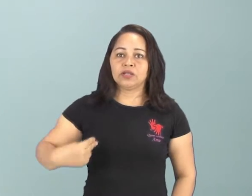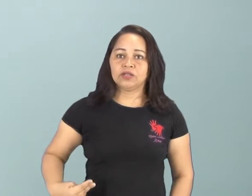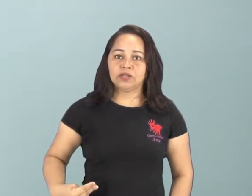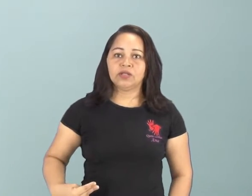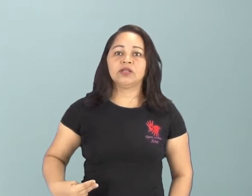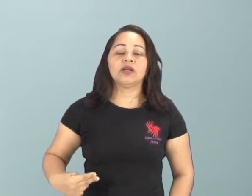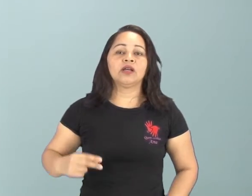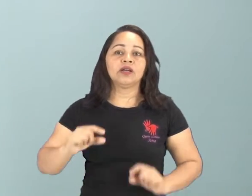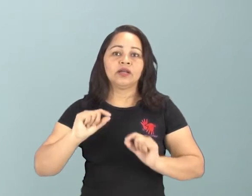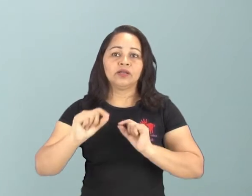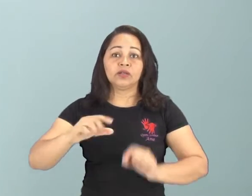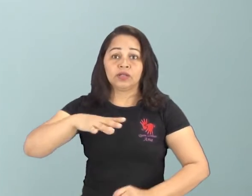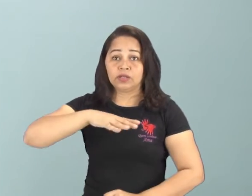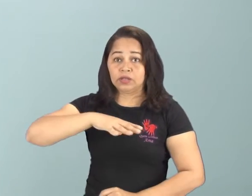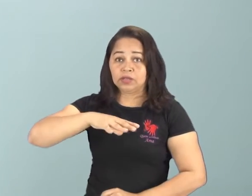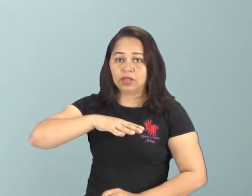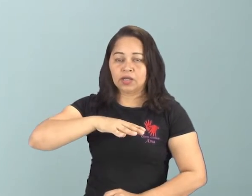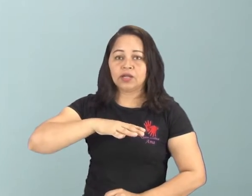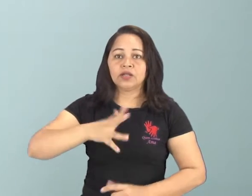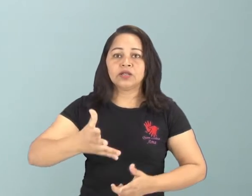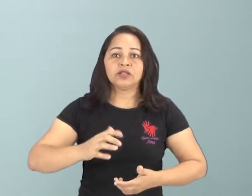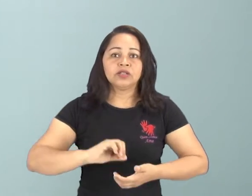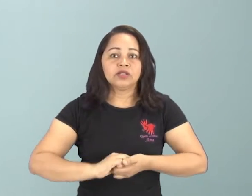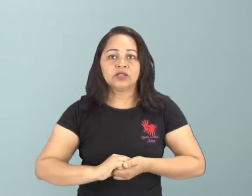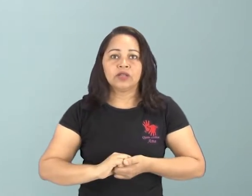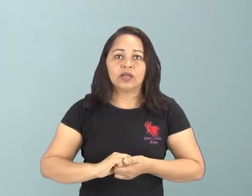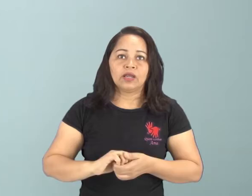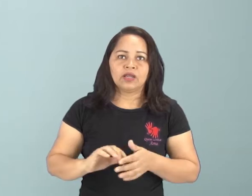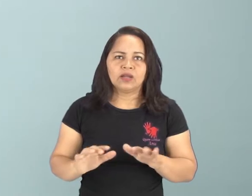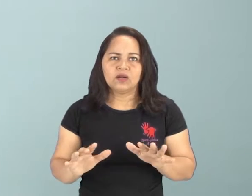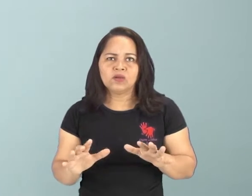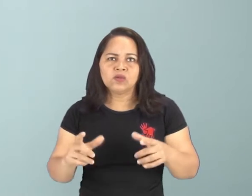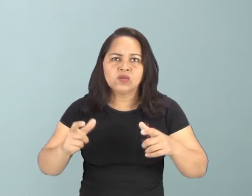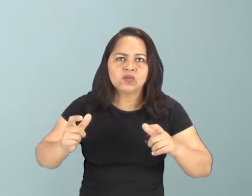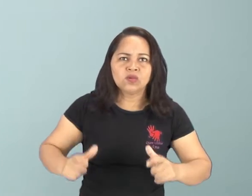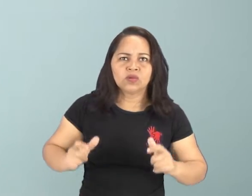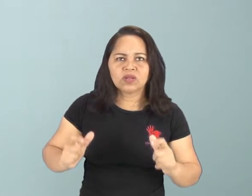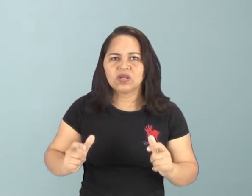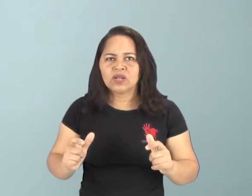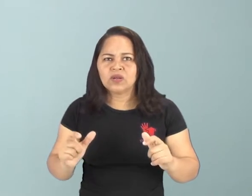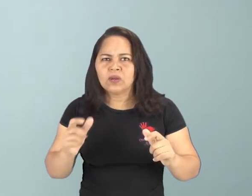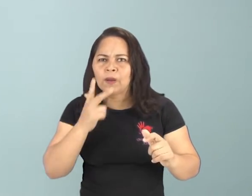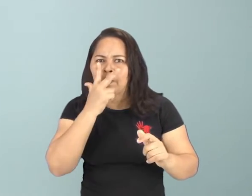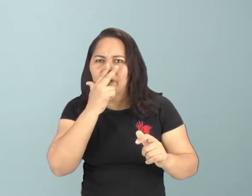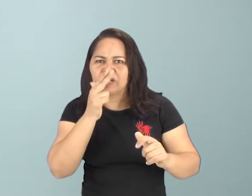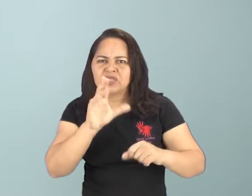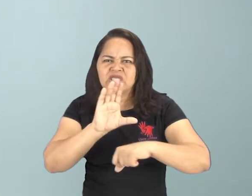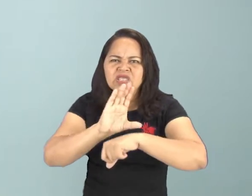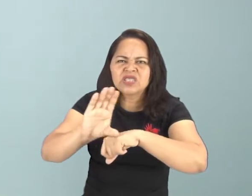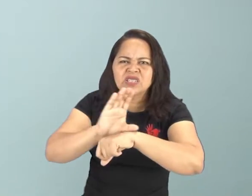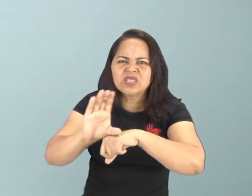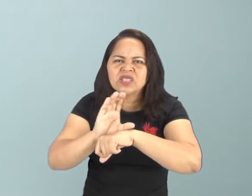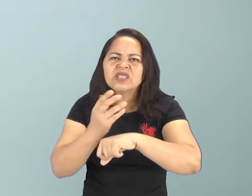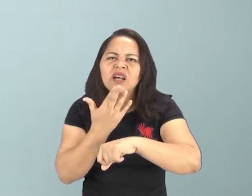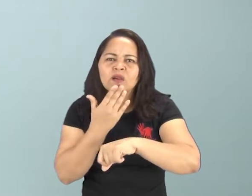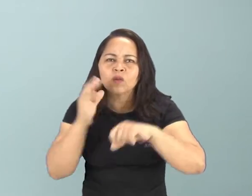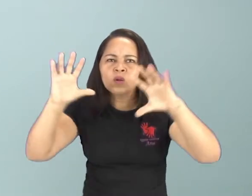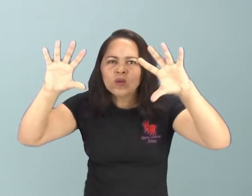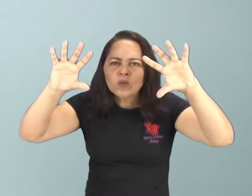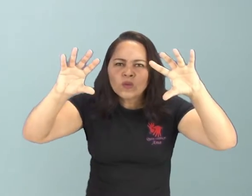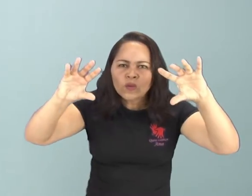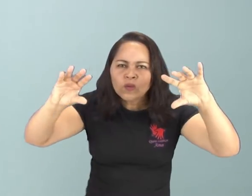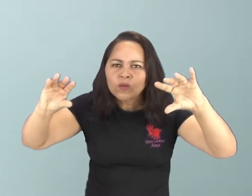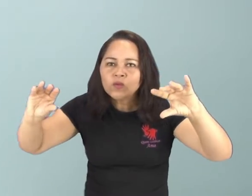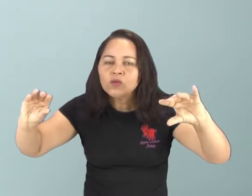nessa cidade onde ele é meio acinzentado, assim, mostra assim, uma paisagem bem acinzentada,